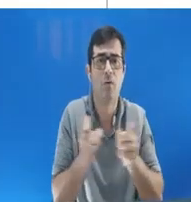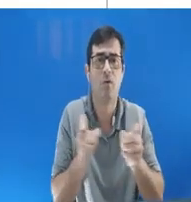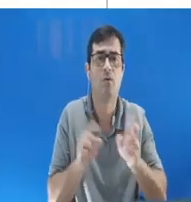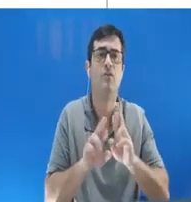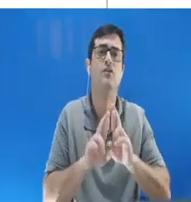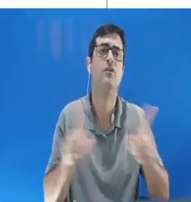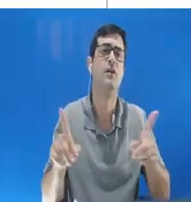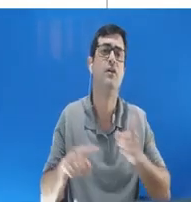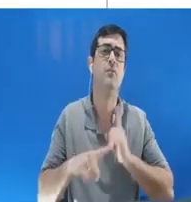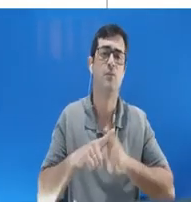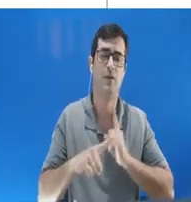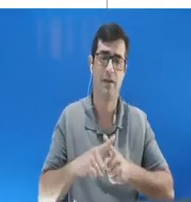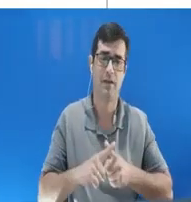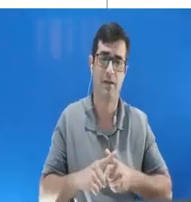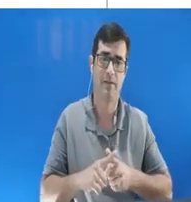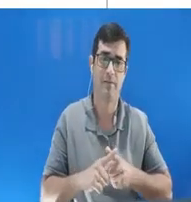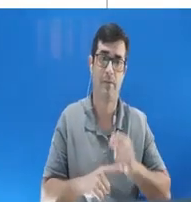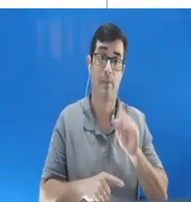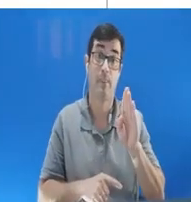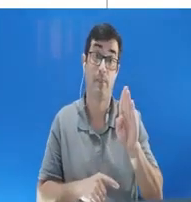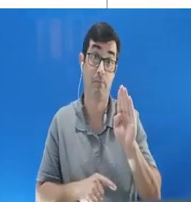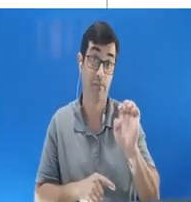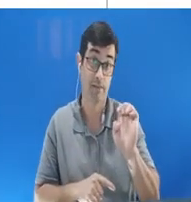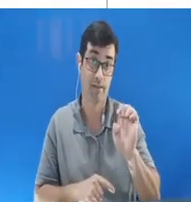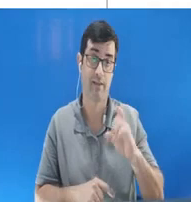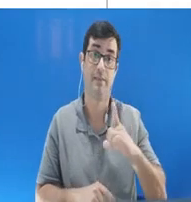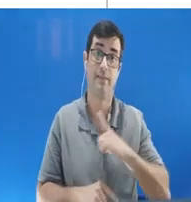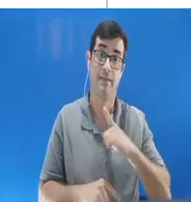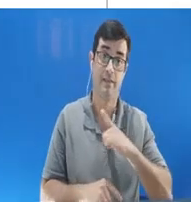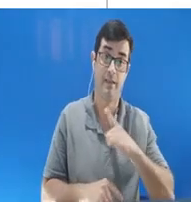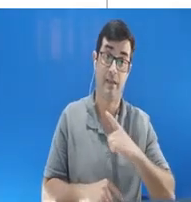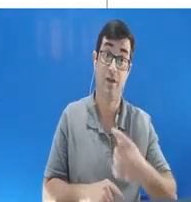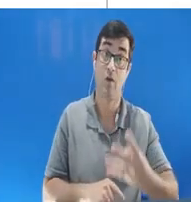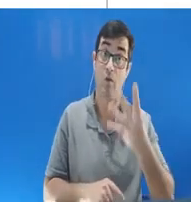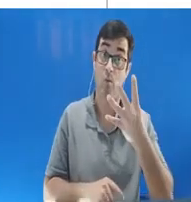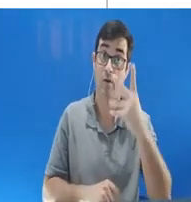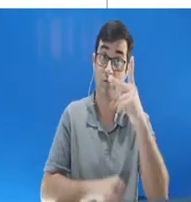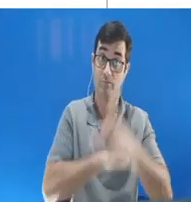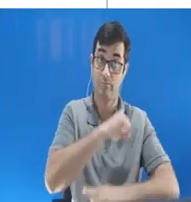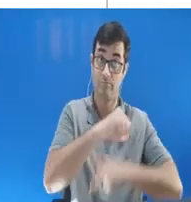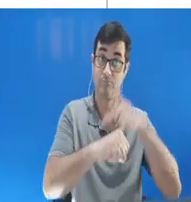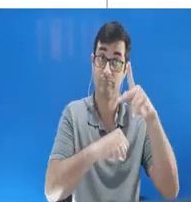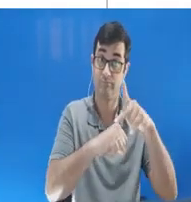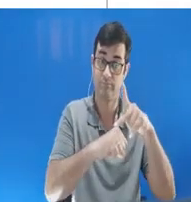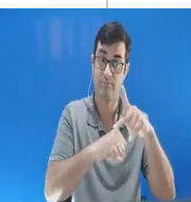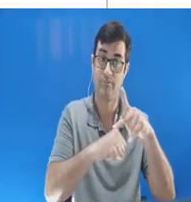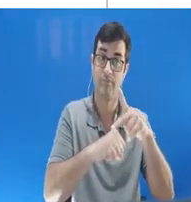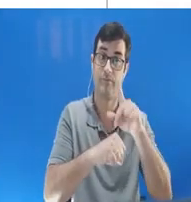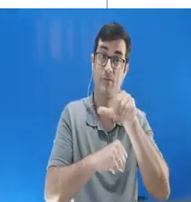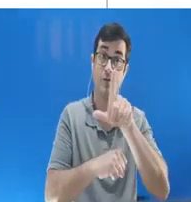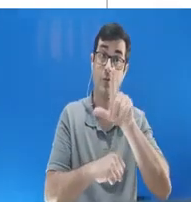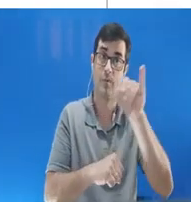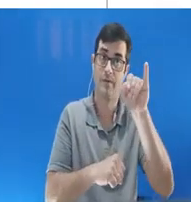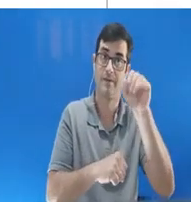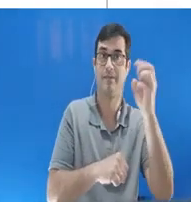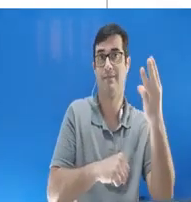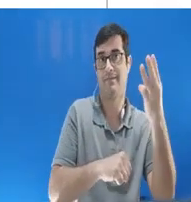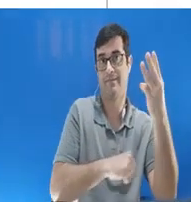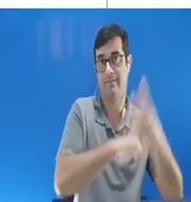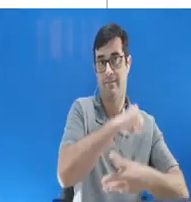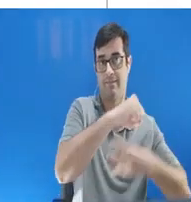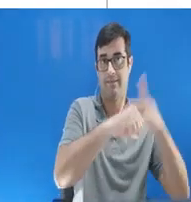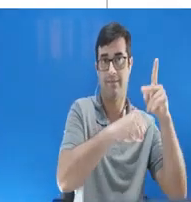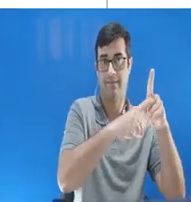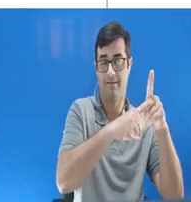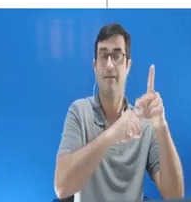iônicos diferentes? Porque o berílio ele tem 4 prótons no núcleo e o lítio apenas